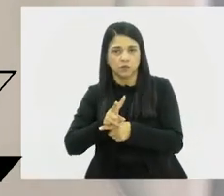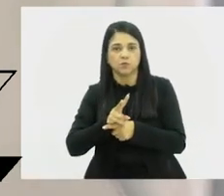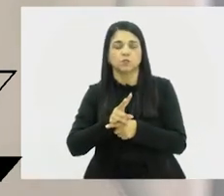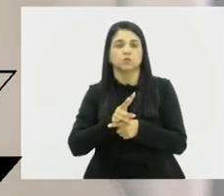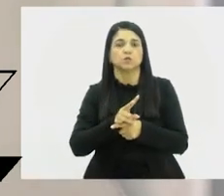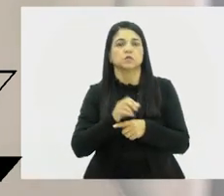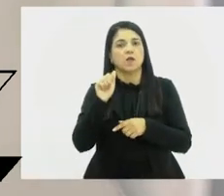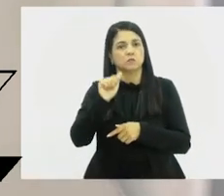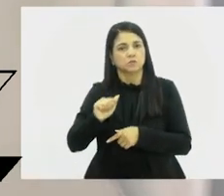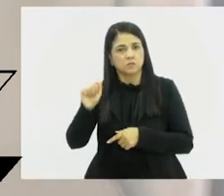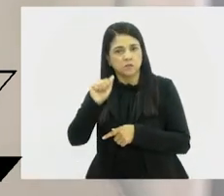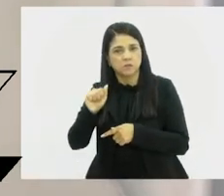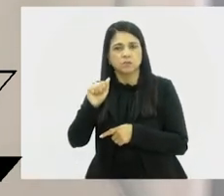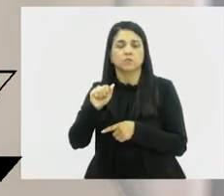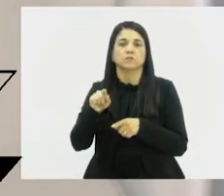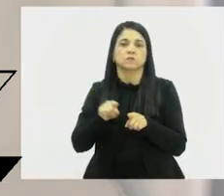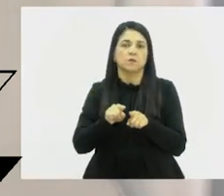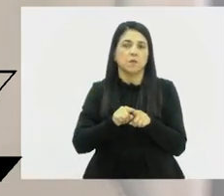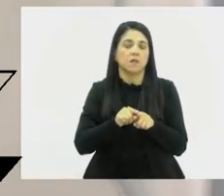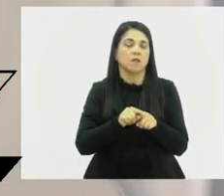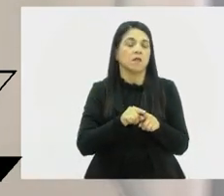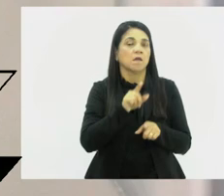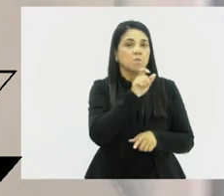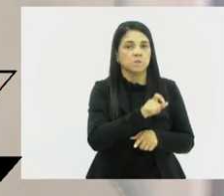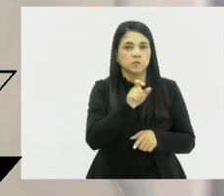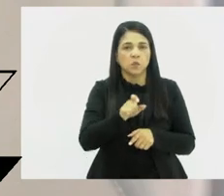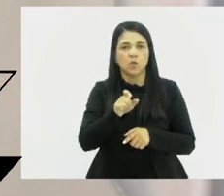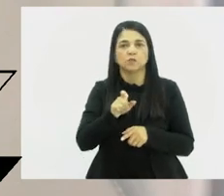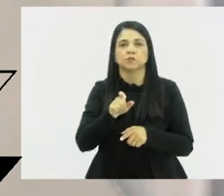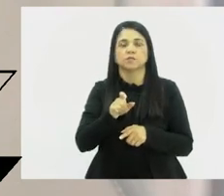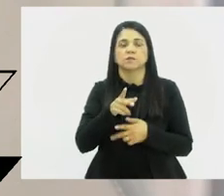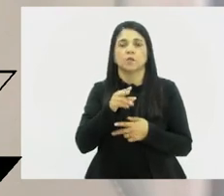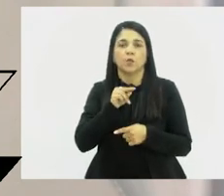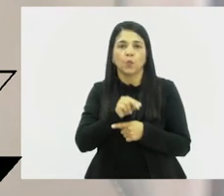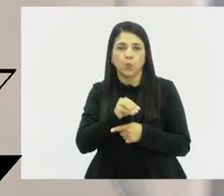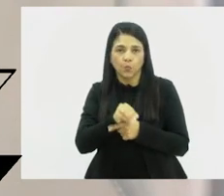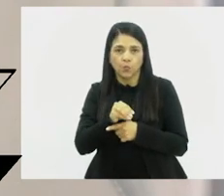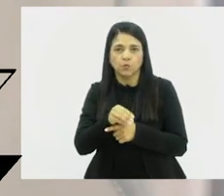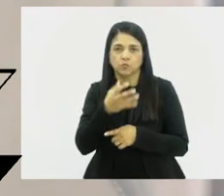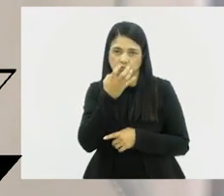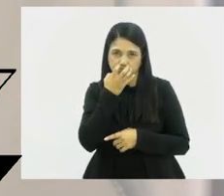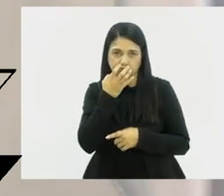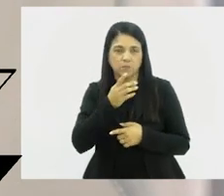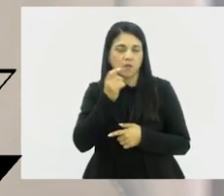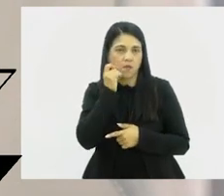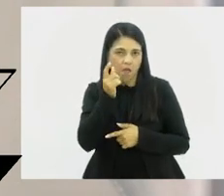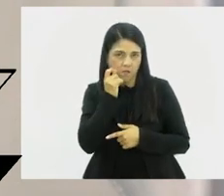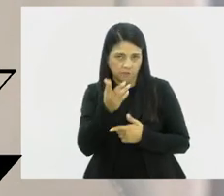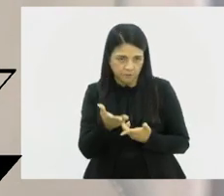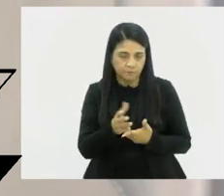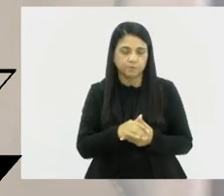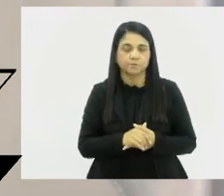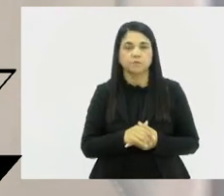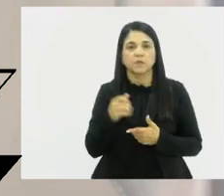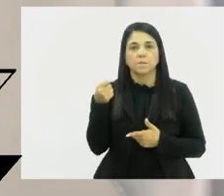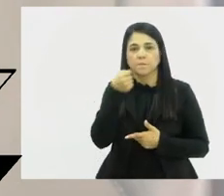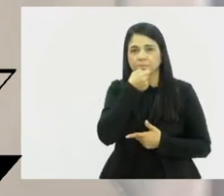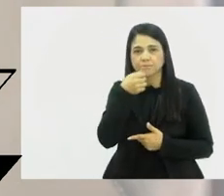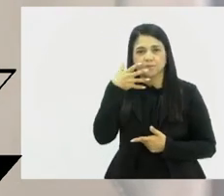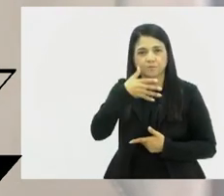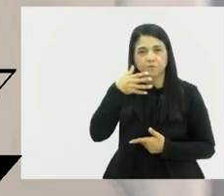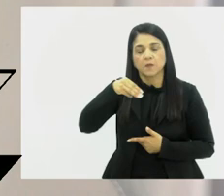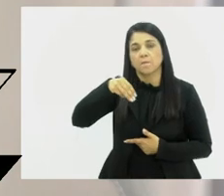associações. Ótimo. E criadores. Então, nessa linha, se todos estiverem de acordo, eu passo a palavra para a doutora